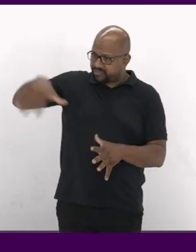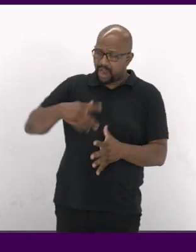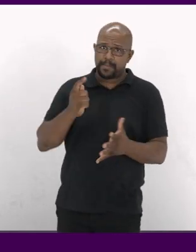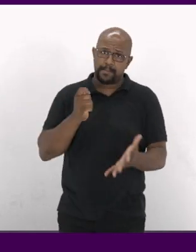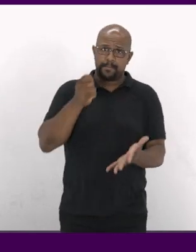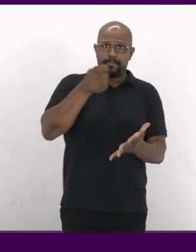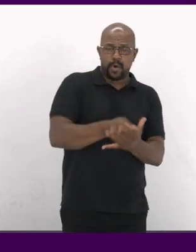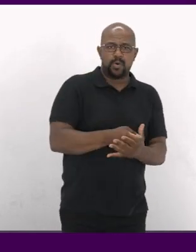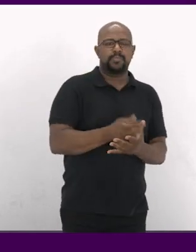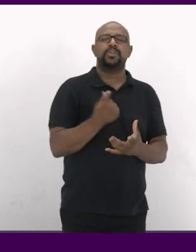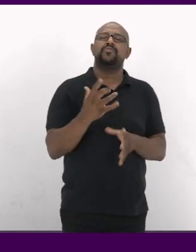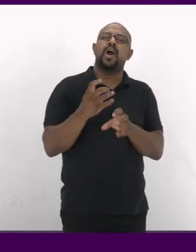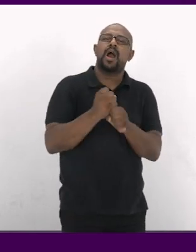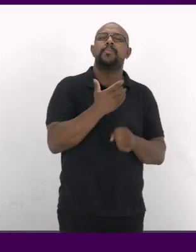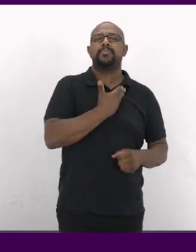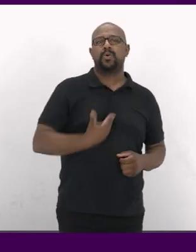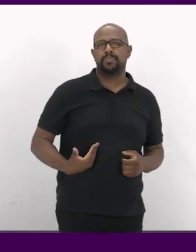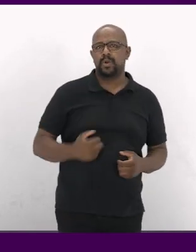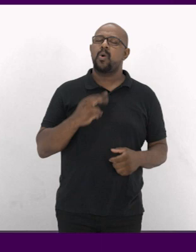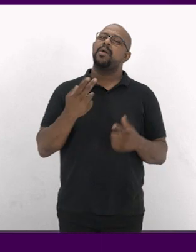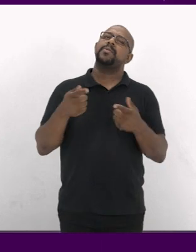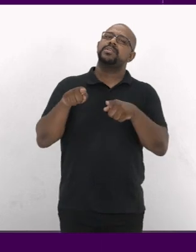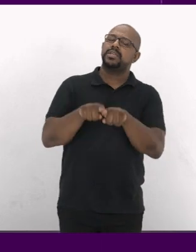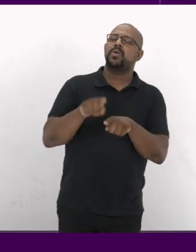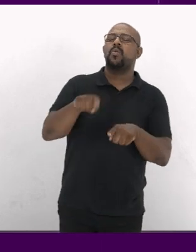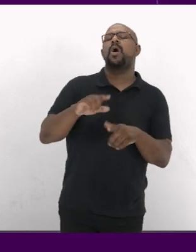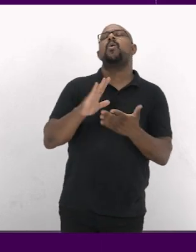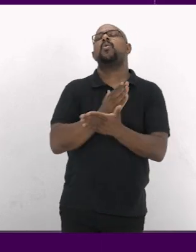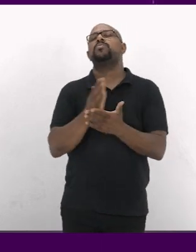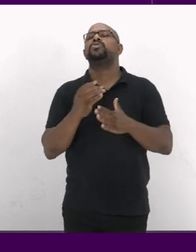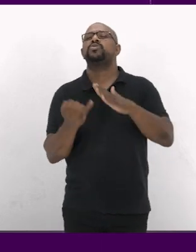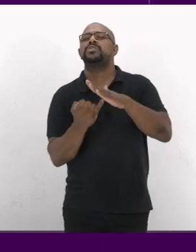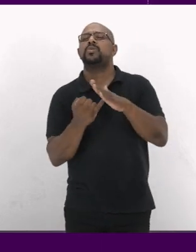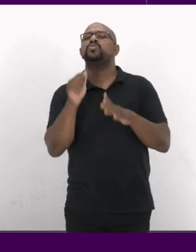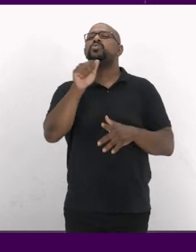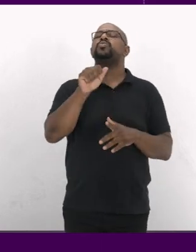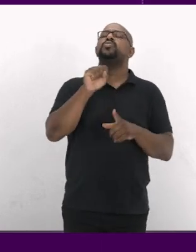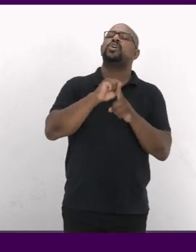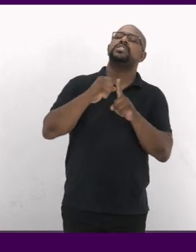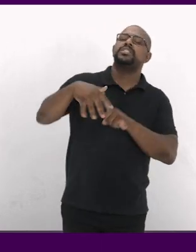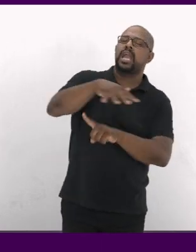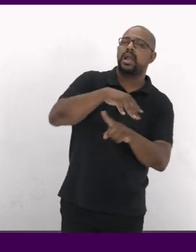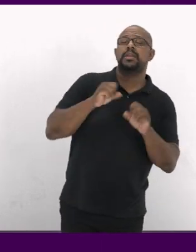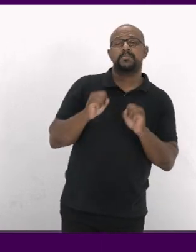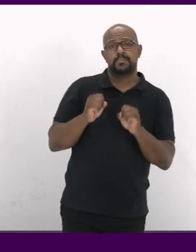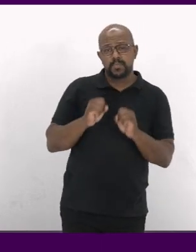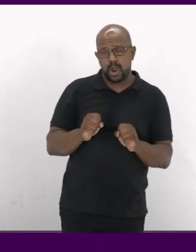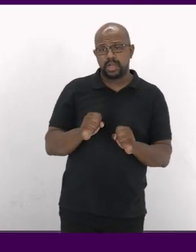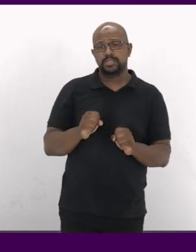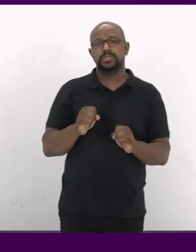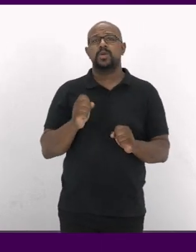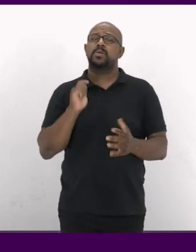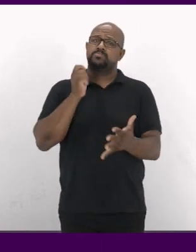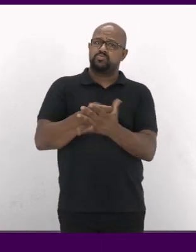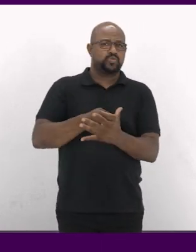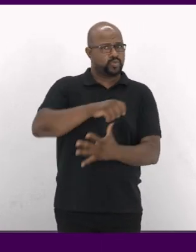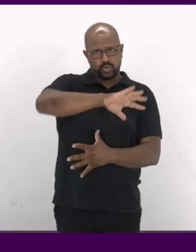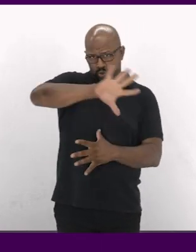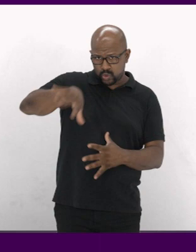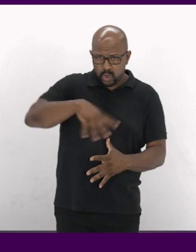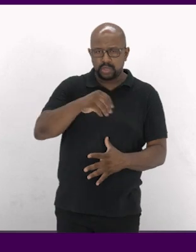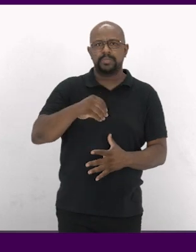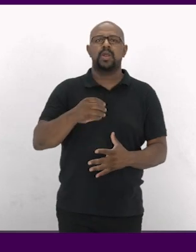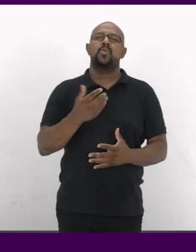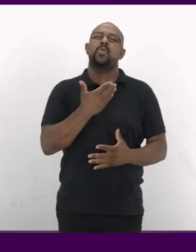integral, pelo orçamento público ou em parceria com as organizações sociais, o que pode significar tanto o custeio integral